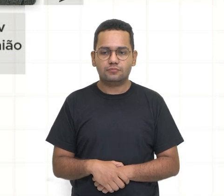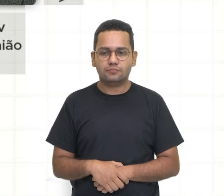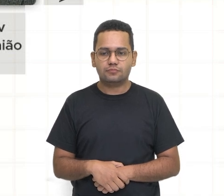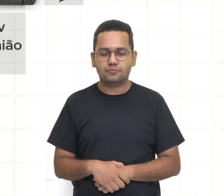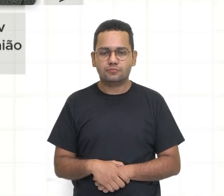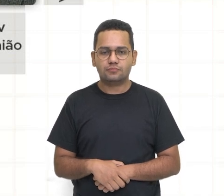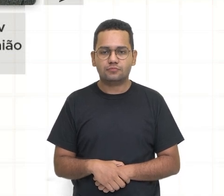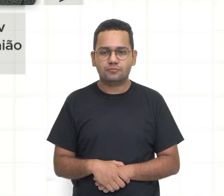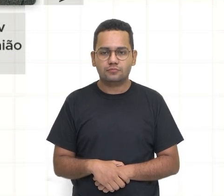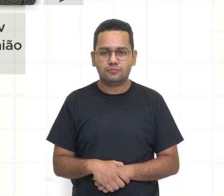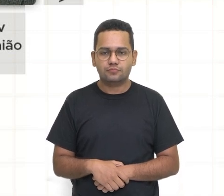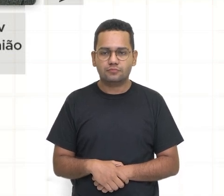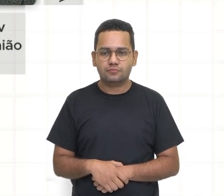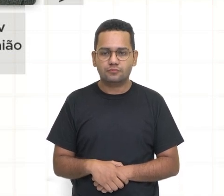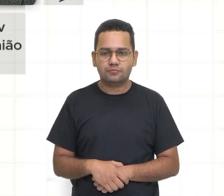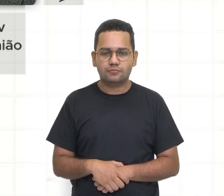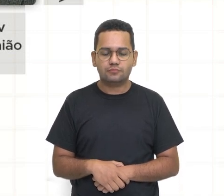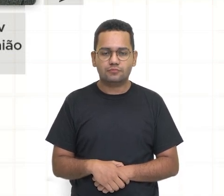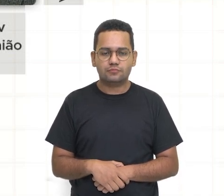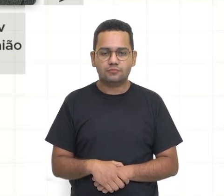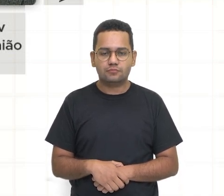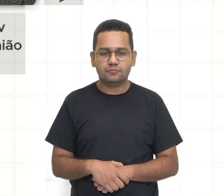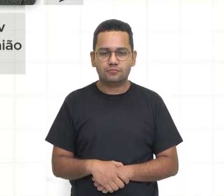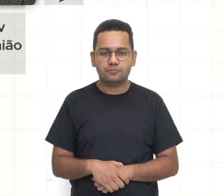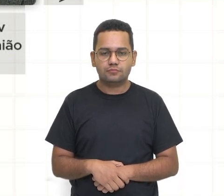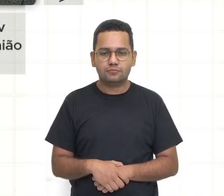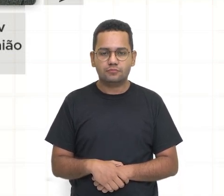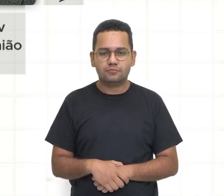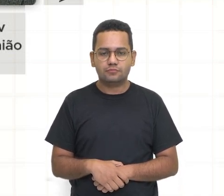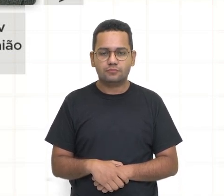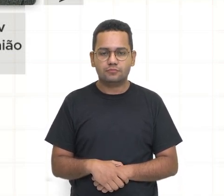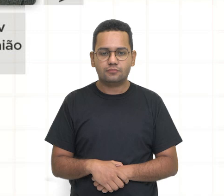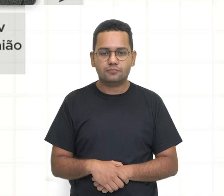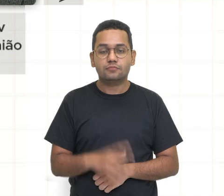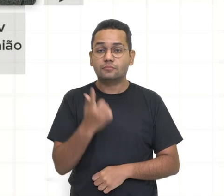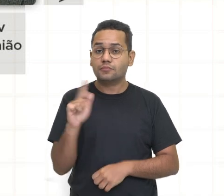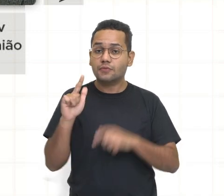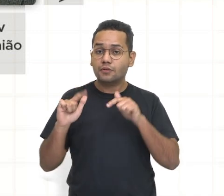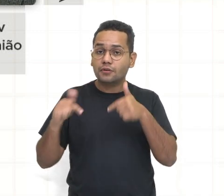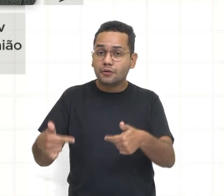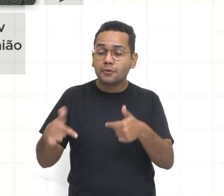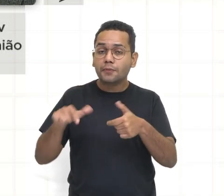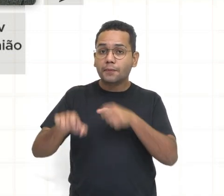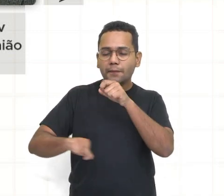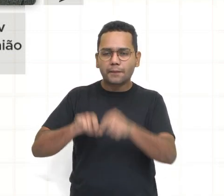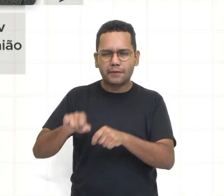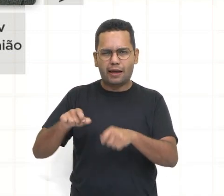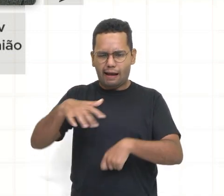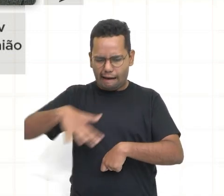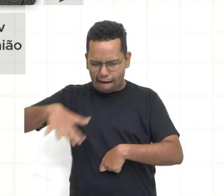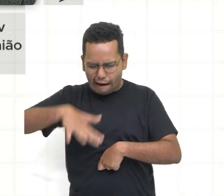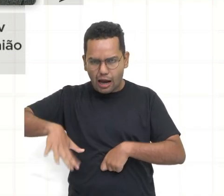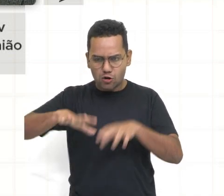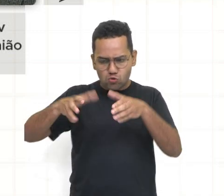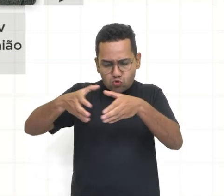também reformar ali a burocracia estatal dentro também da União Soviética. Só que a gente vai ver que essas reformas